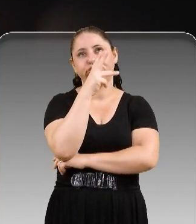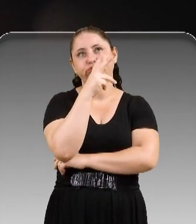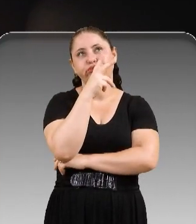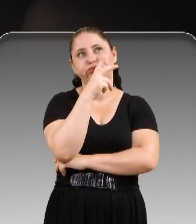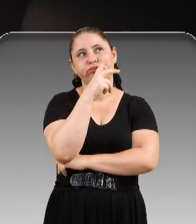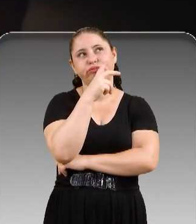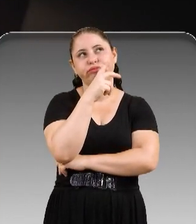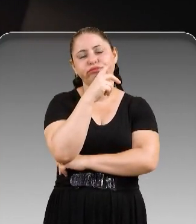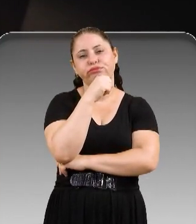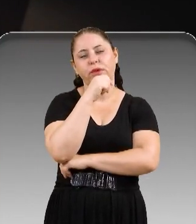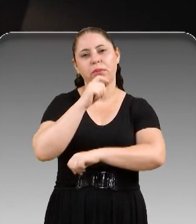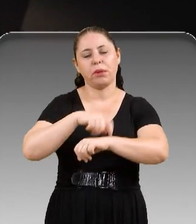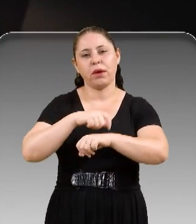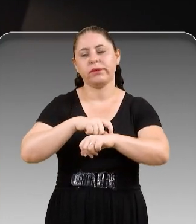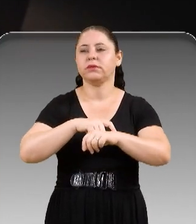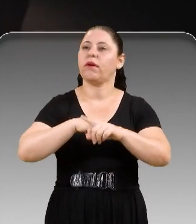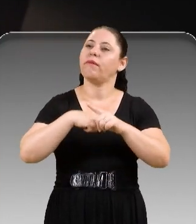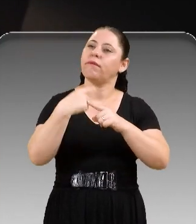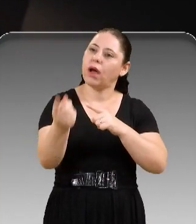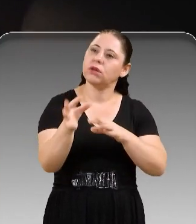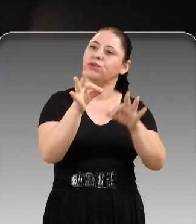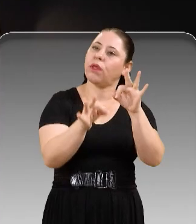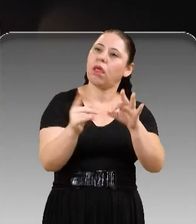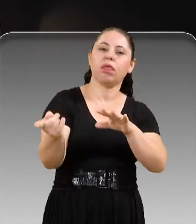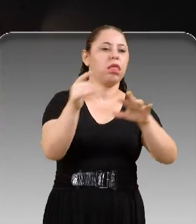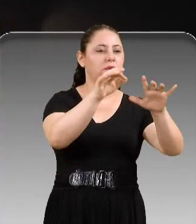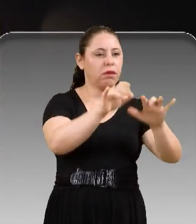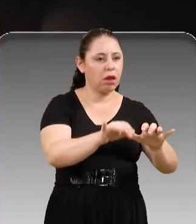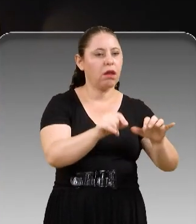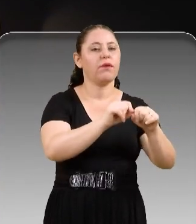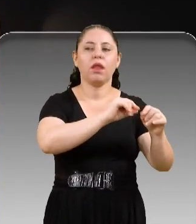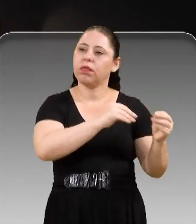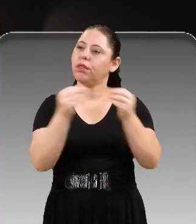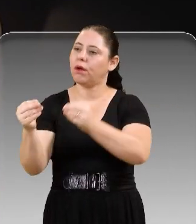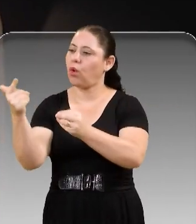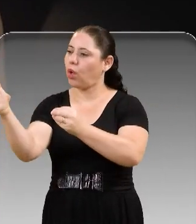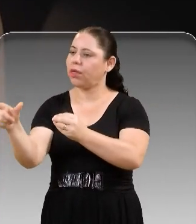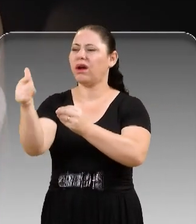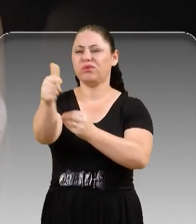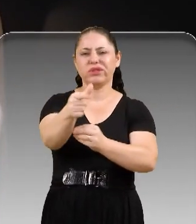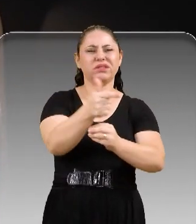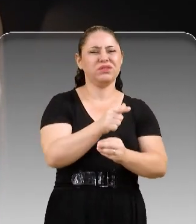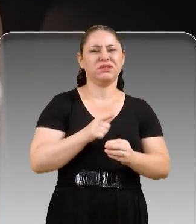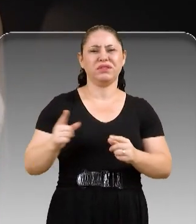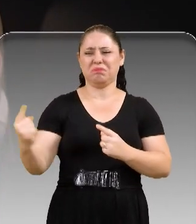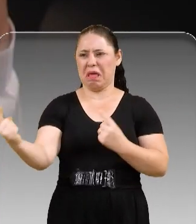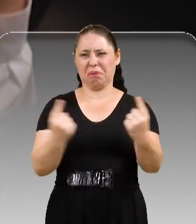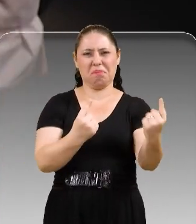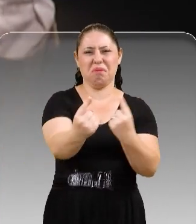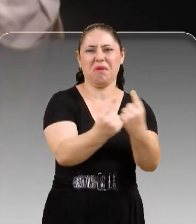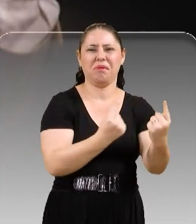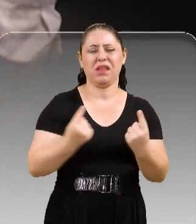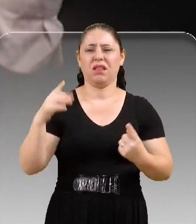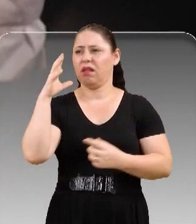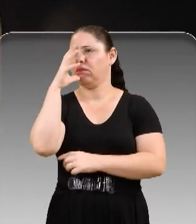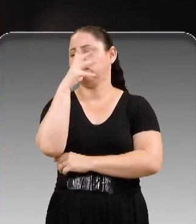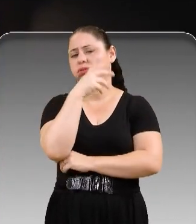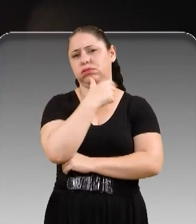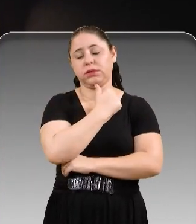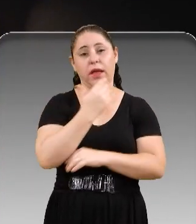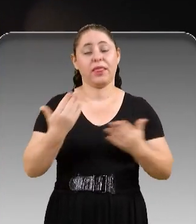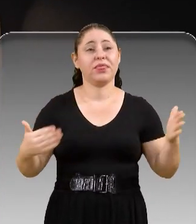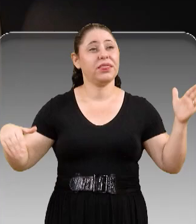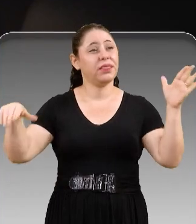morto no processo, que é aquele tempo que ele dá para o juiz, entrega para o escrivão faz, leva para o oficial de justiça fica lá, vai fazer a